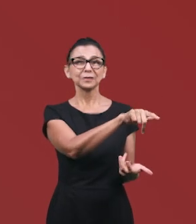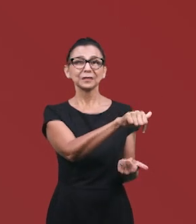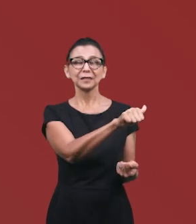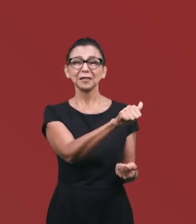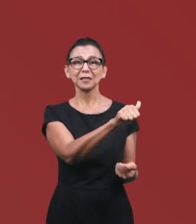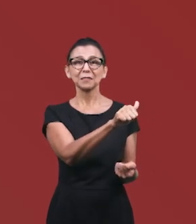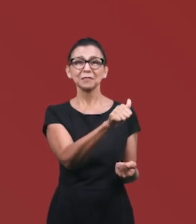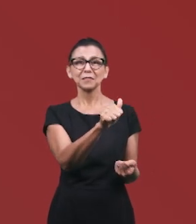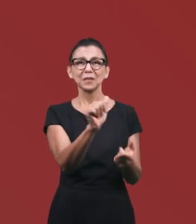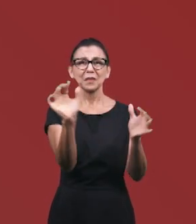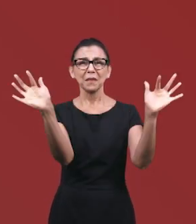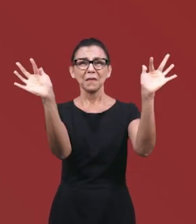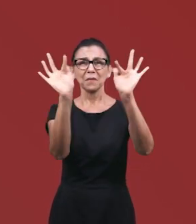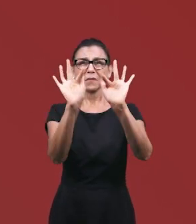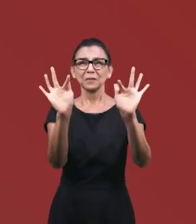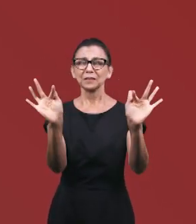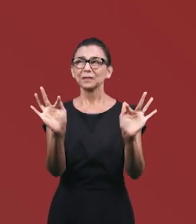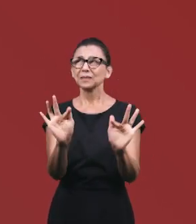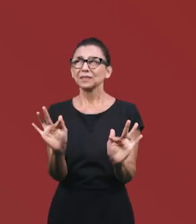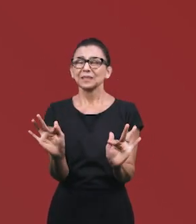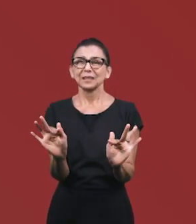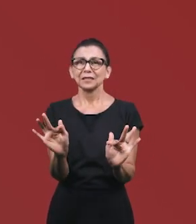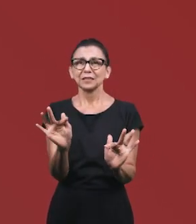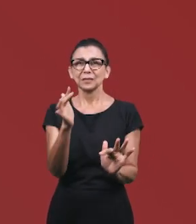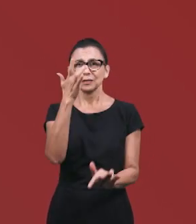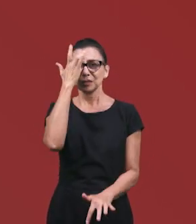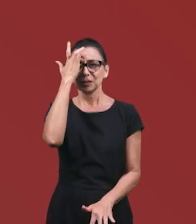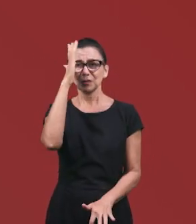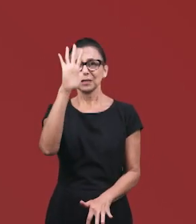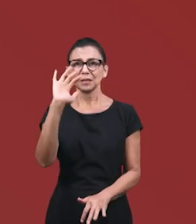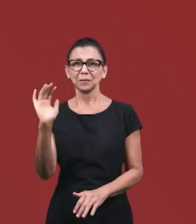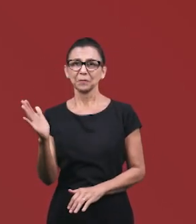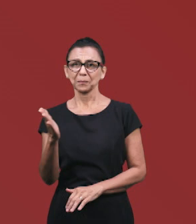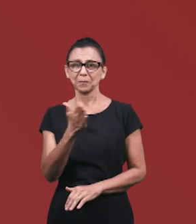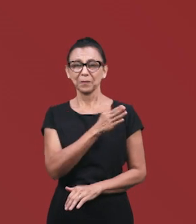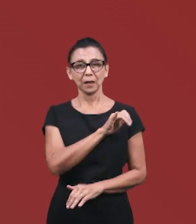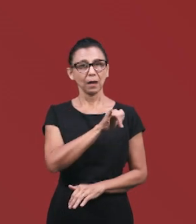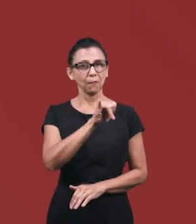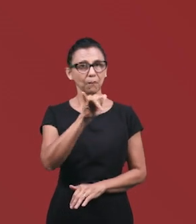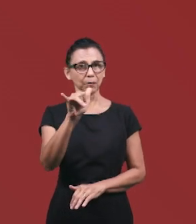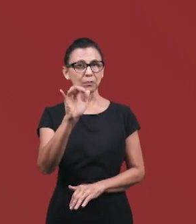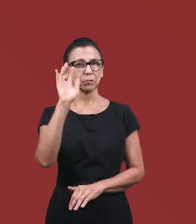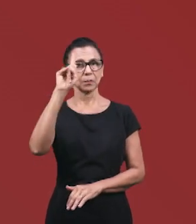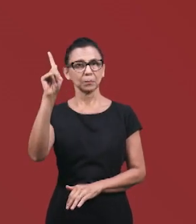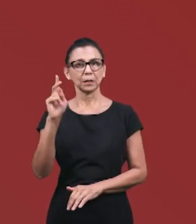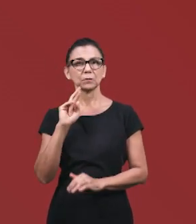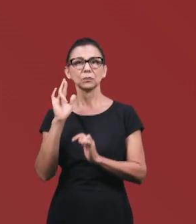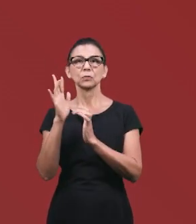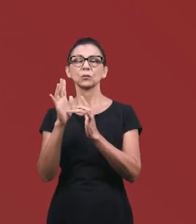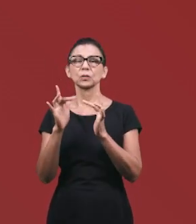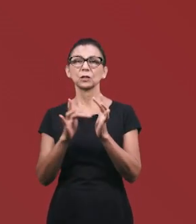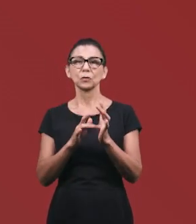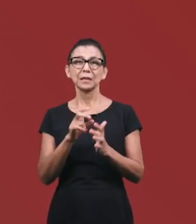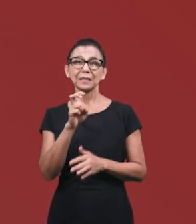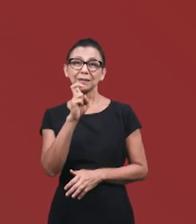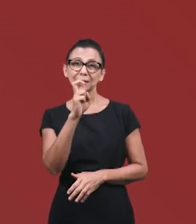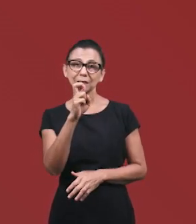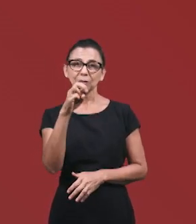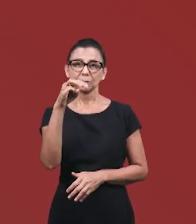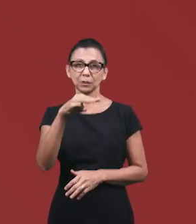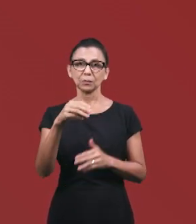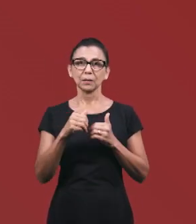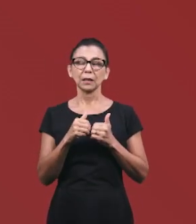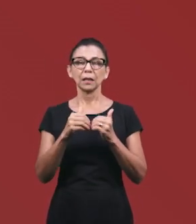não sabe o que é ser feliz. A paz do Senhor Jesus. Dentro de 5